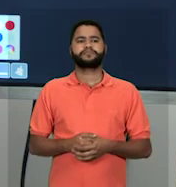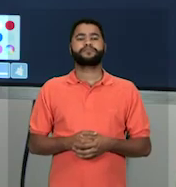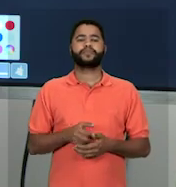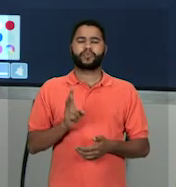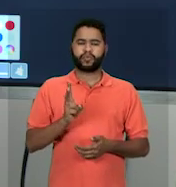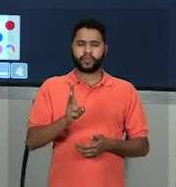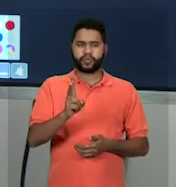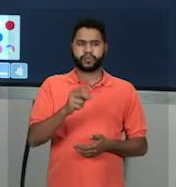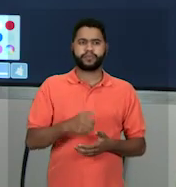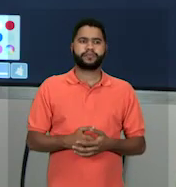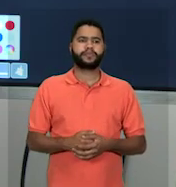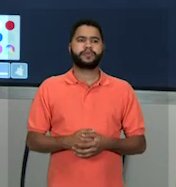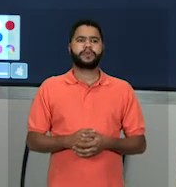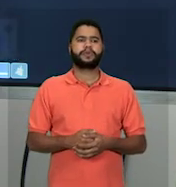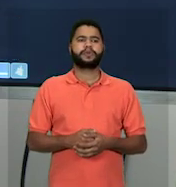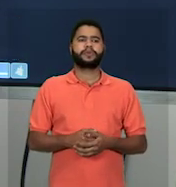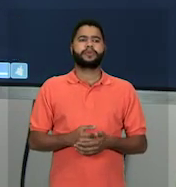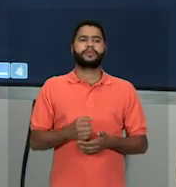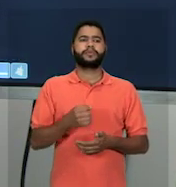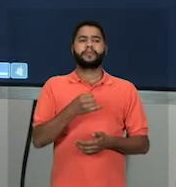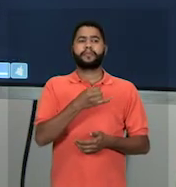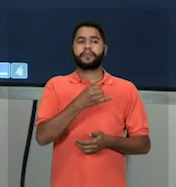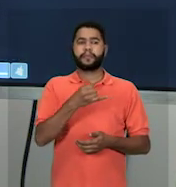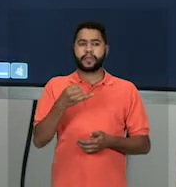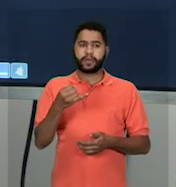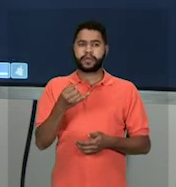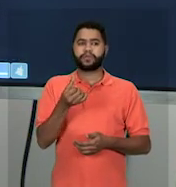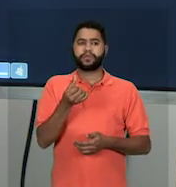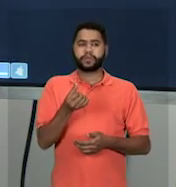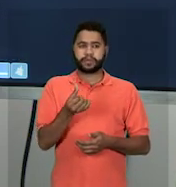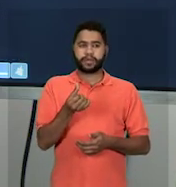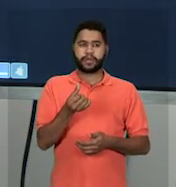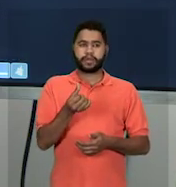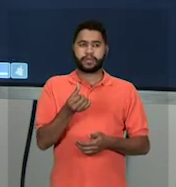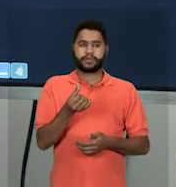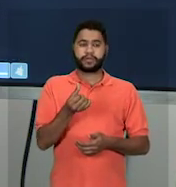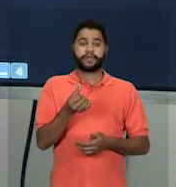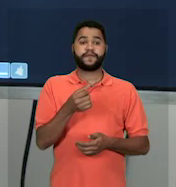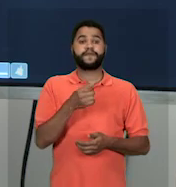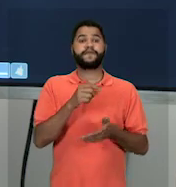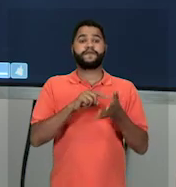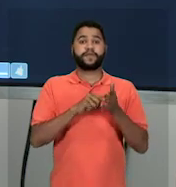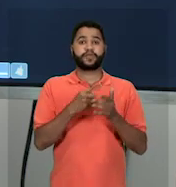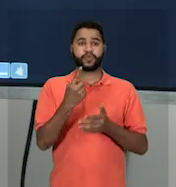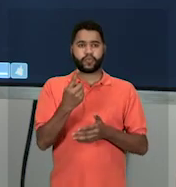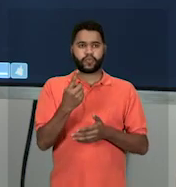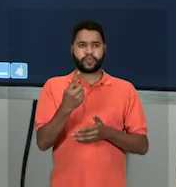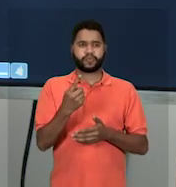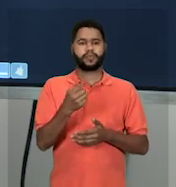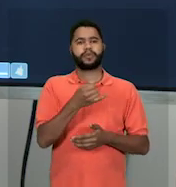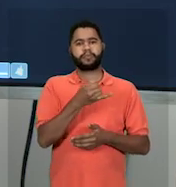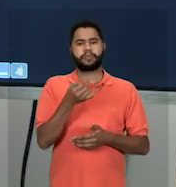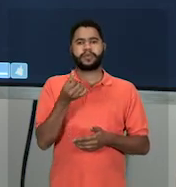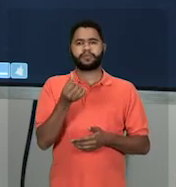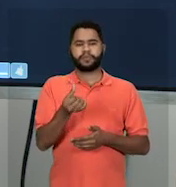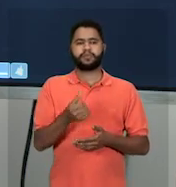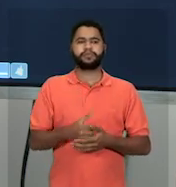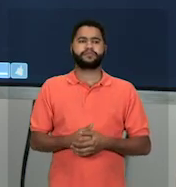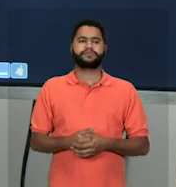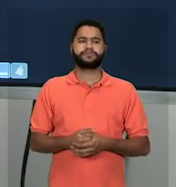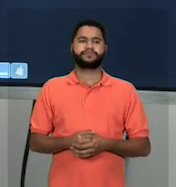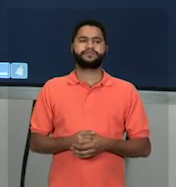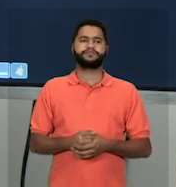continuando menos seis vezes menos um desculpa menos seis vezes 1 - 6